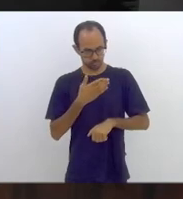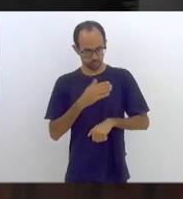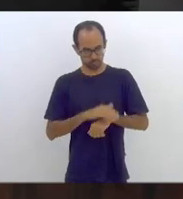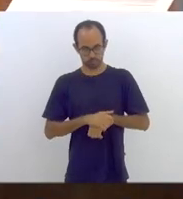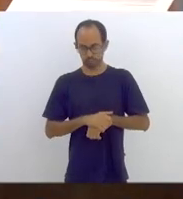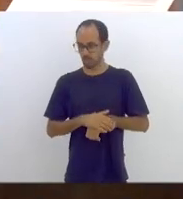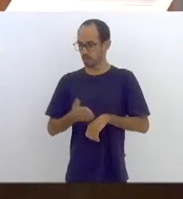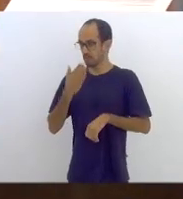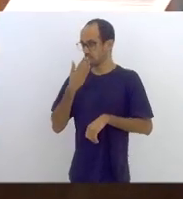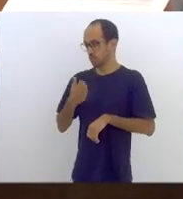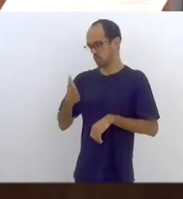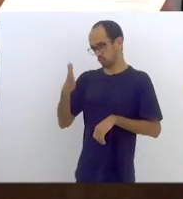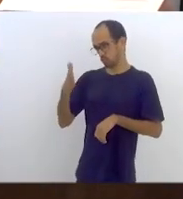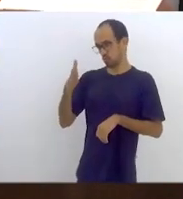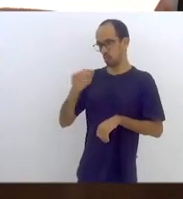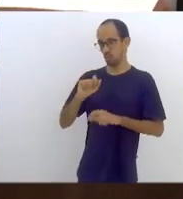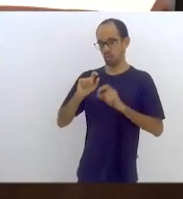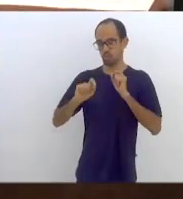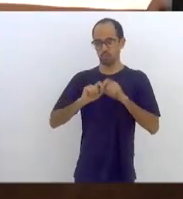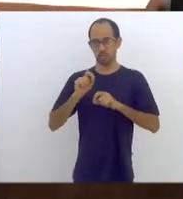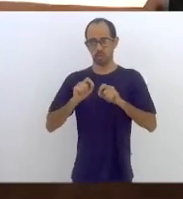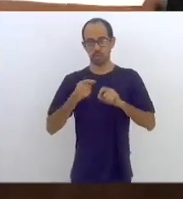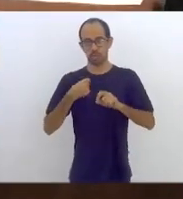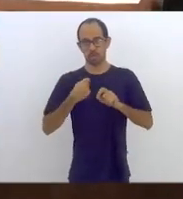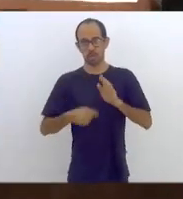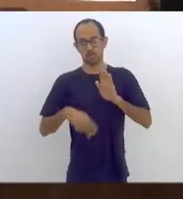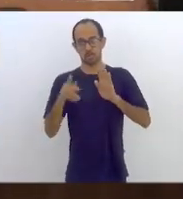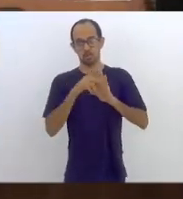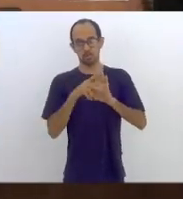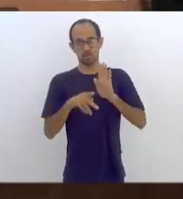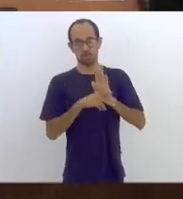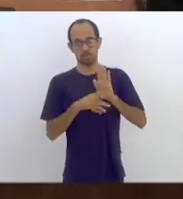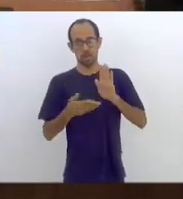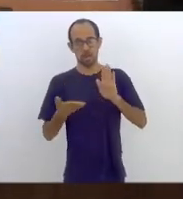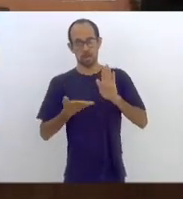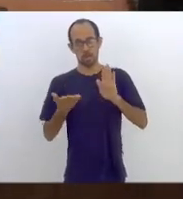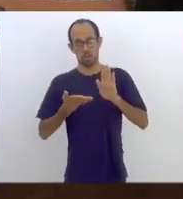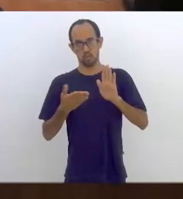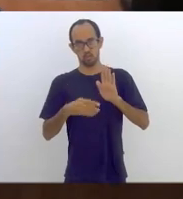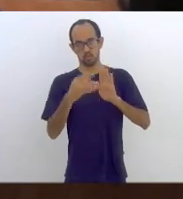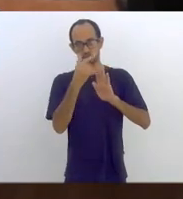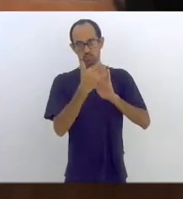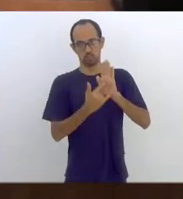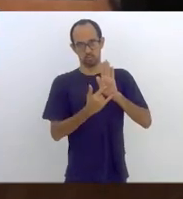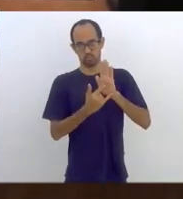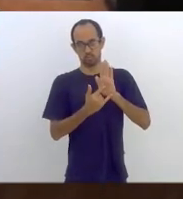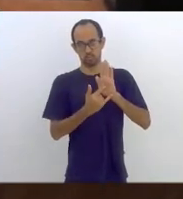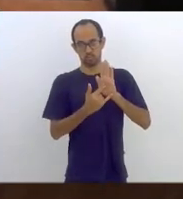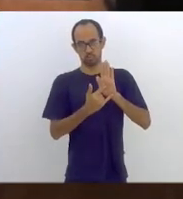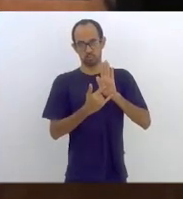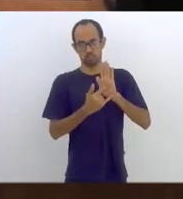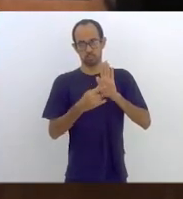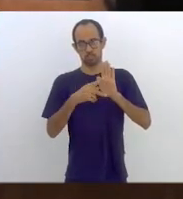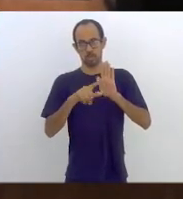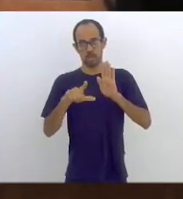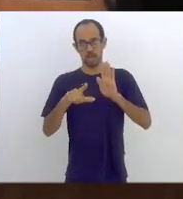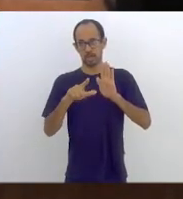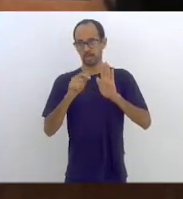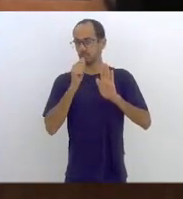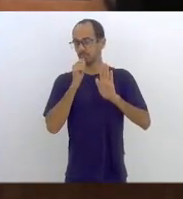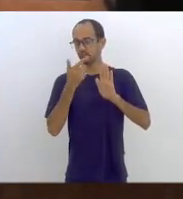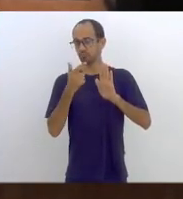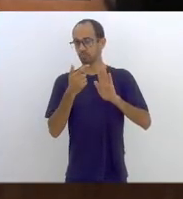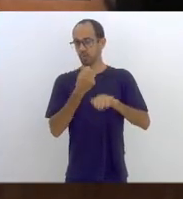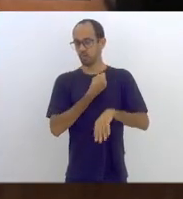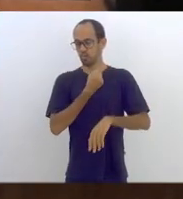silêncio o seguinte eu protocolei hoje um projeto de lei que ainda não recebeu o número